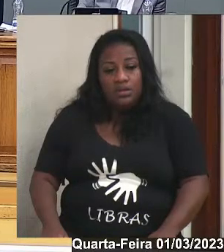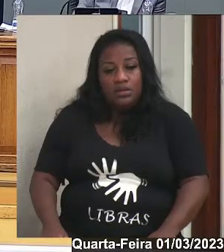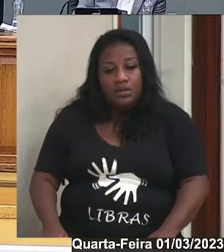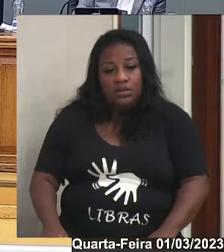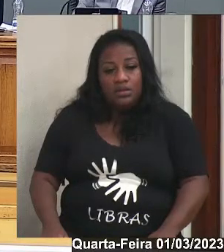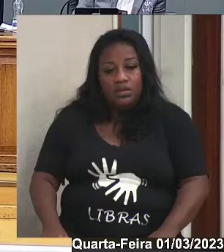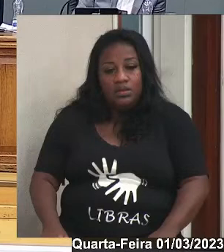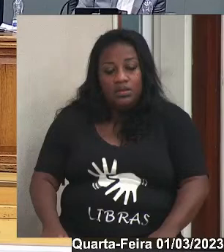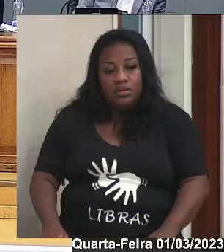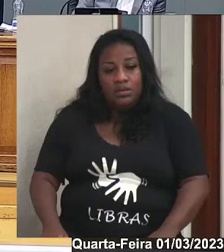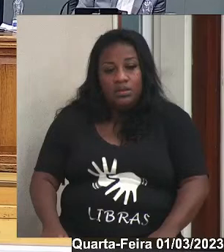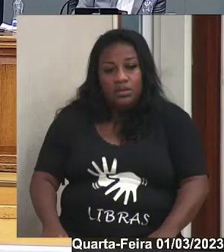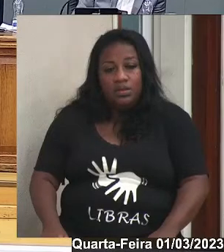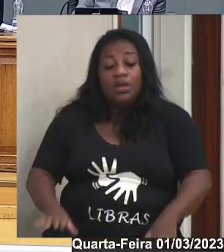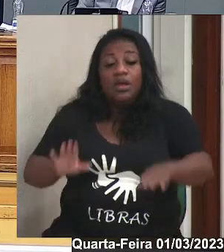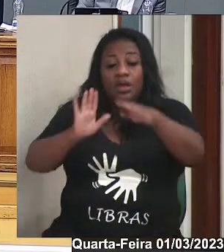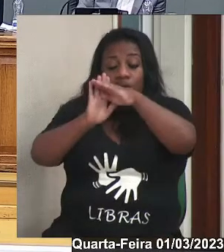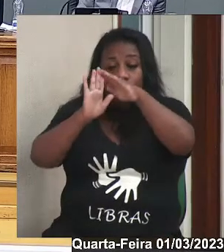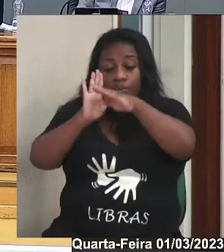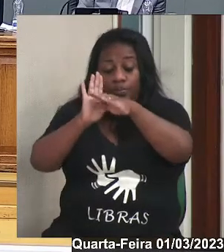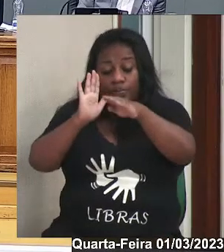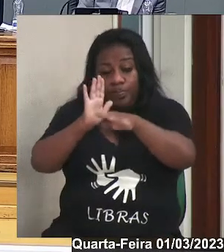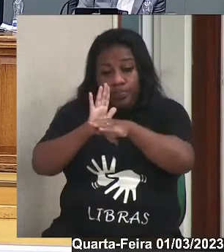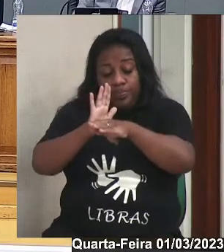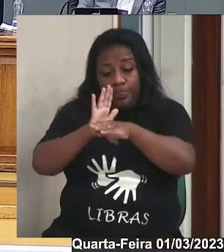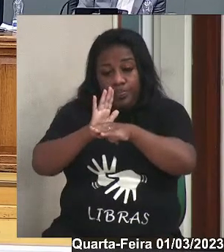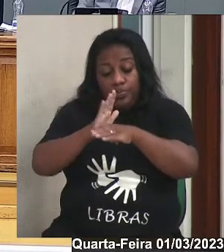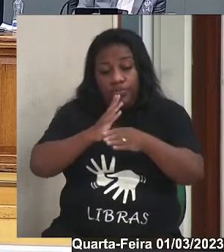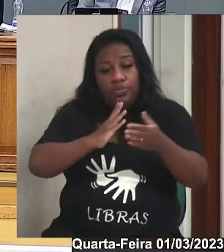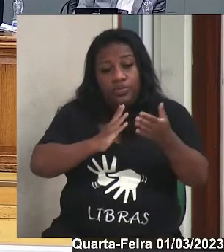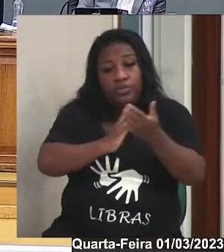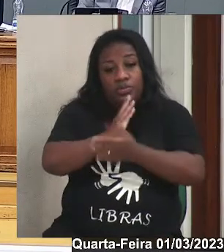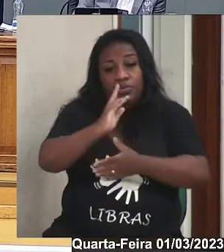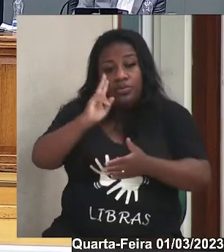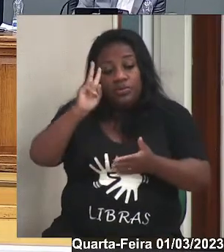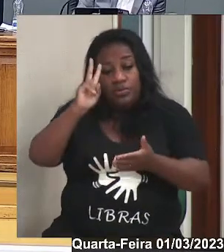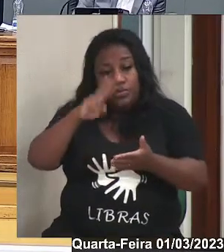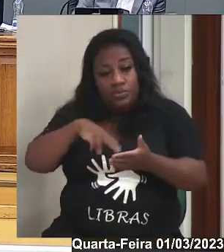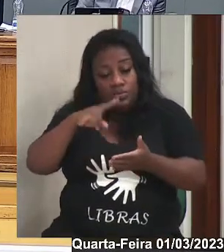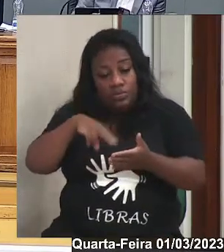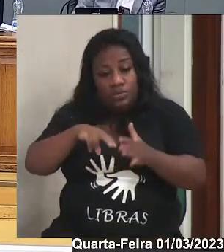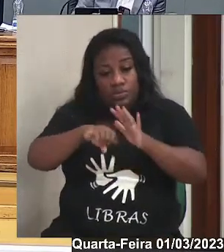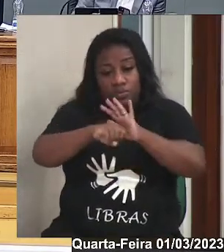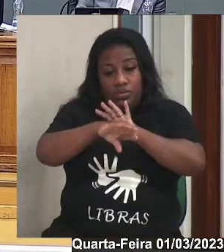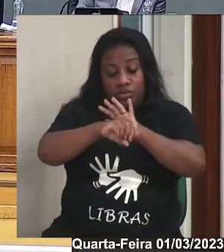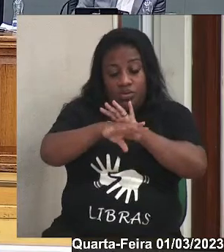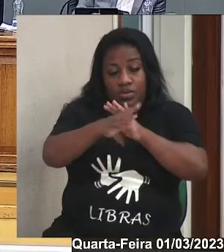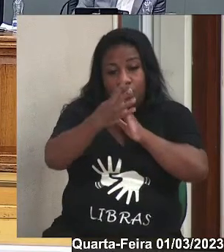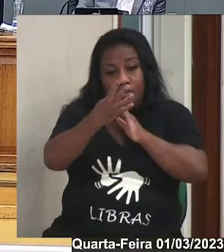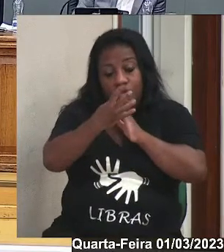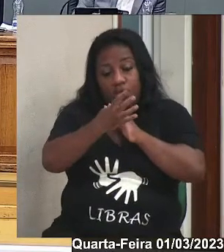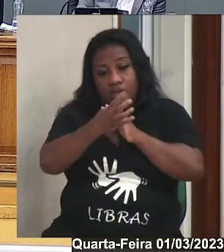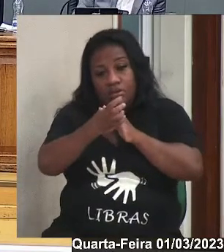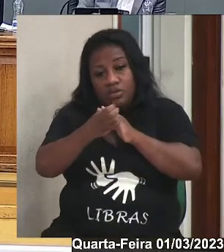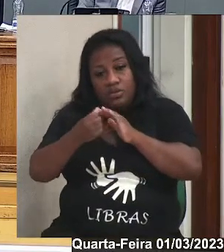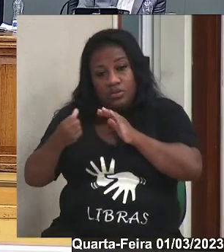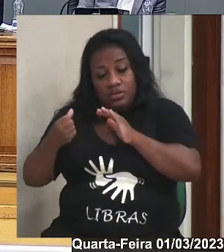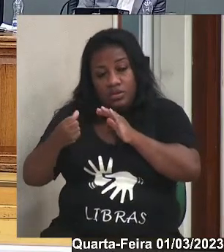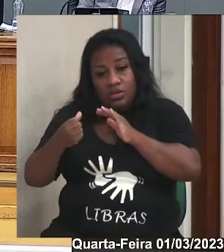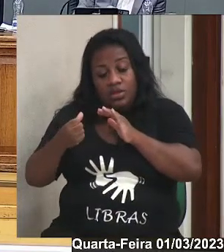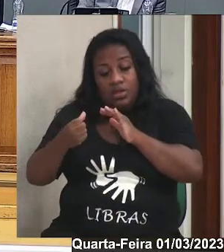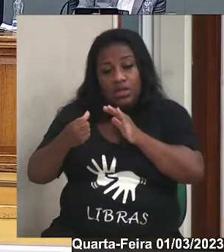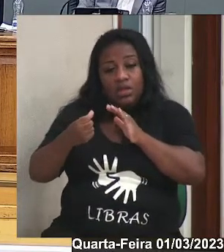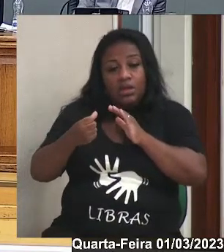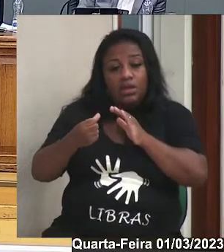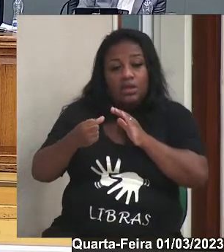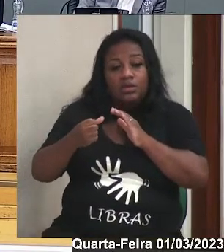A indicação número 42/2023 está aprovada. Solicito que o senhor secretário faça a leitura da indicação número 46/2023,